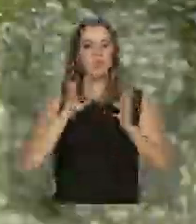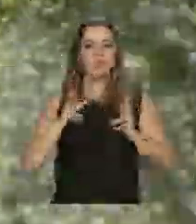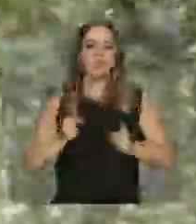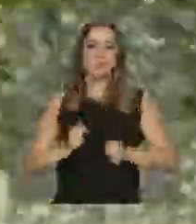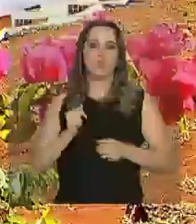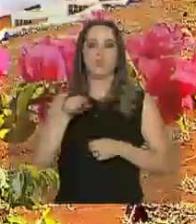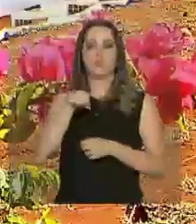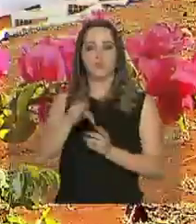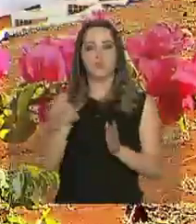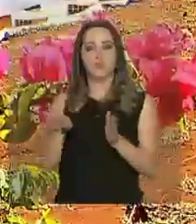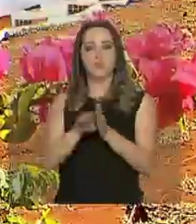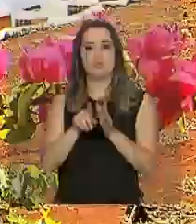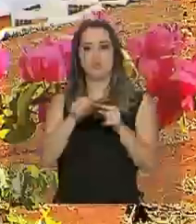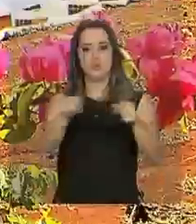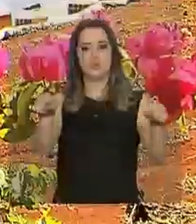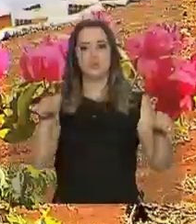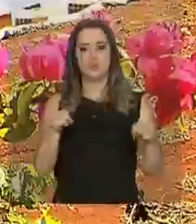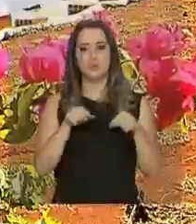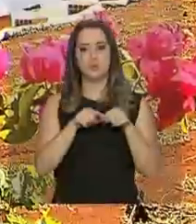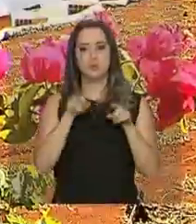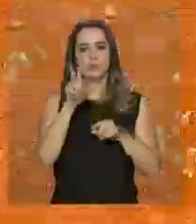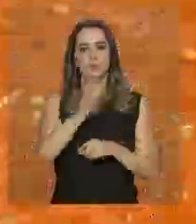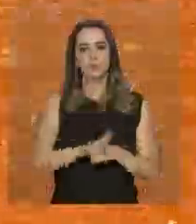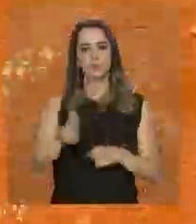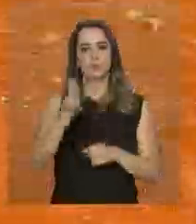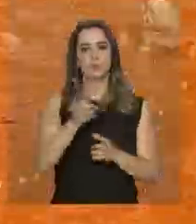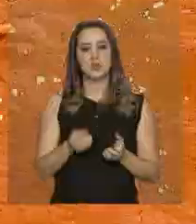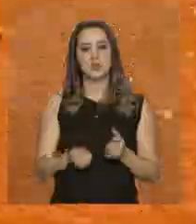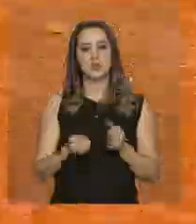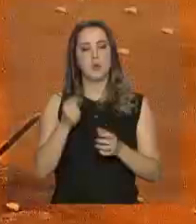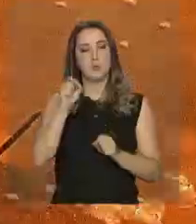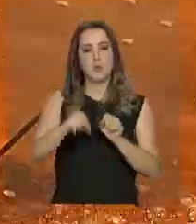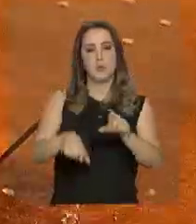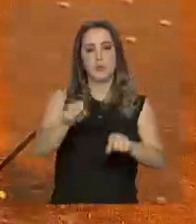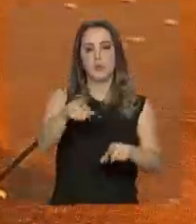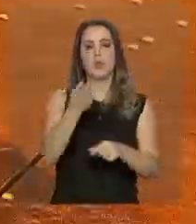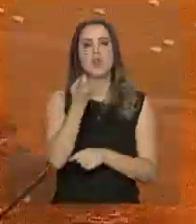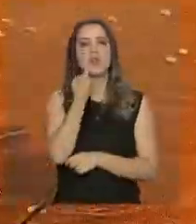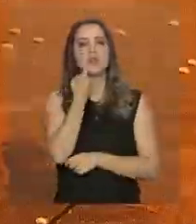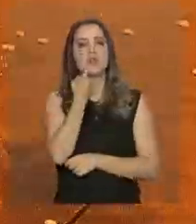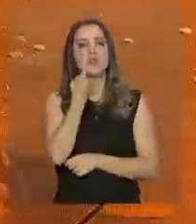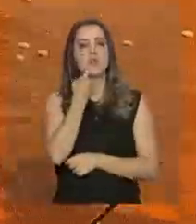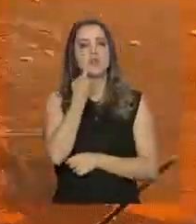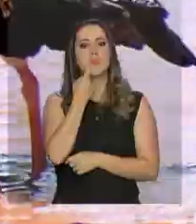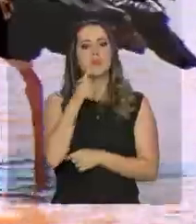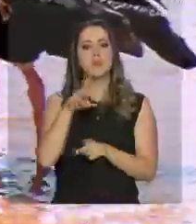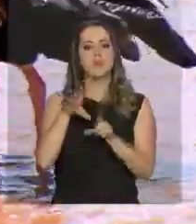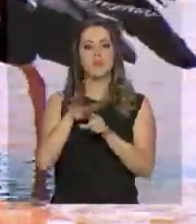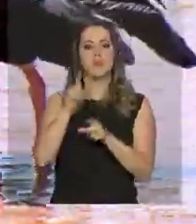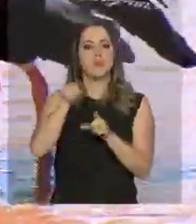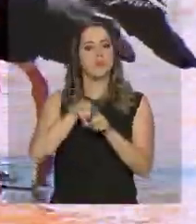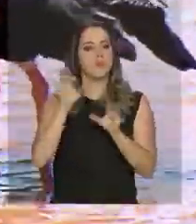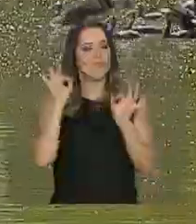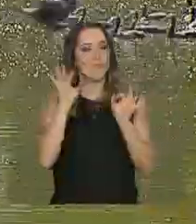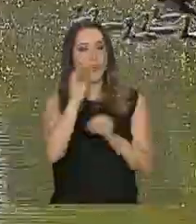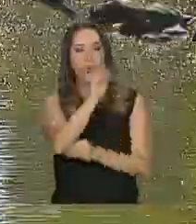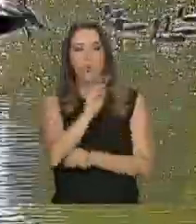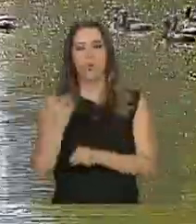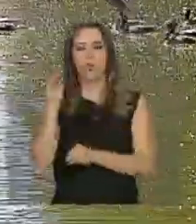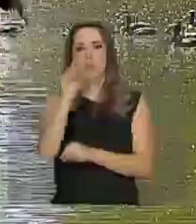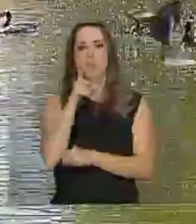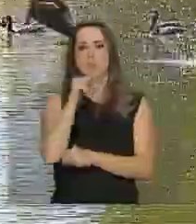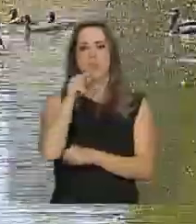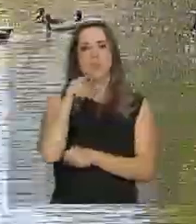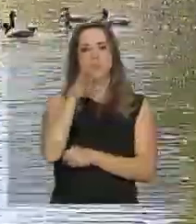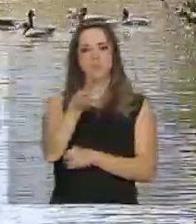a propriedade e enche este lago, usado para a criação de peixes e até de tartarugas. De tão preservada, a